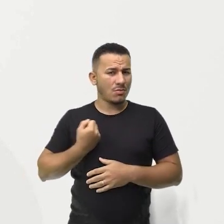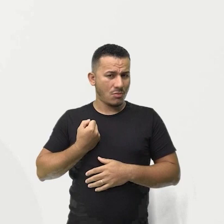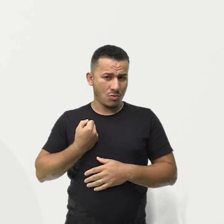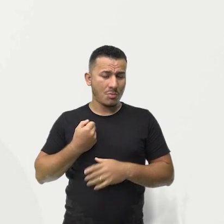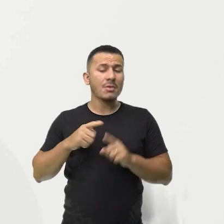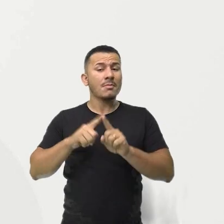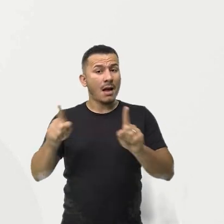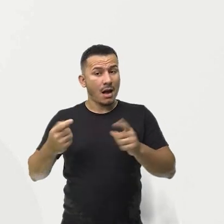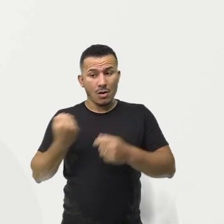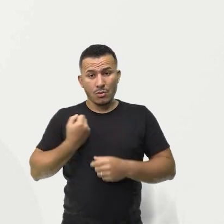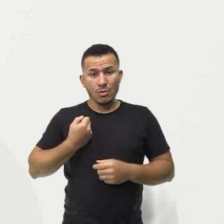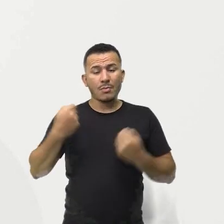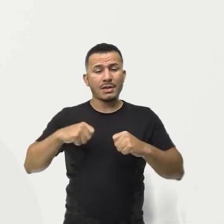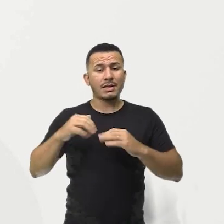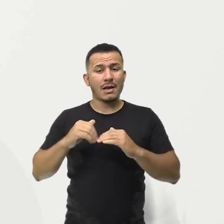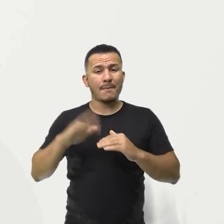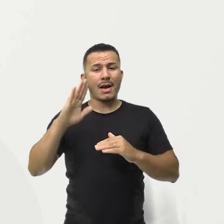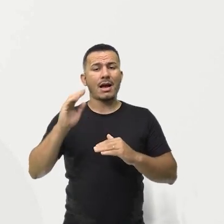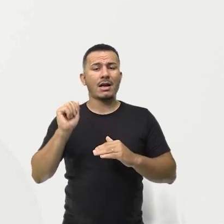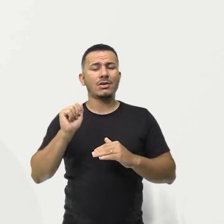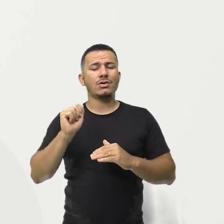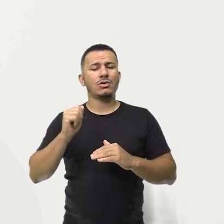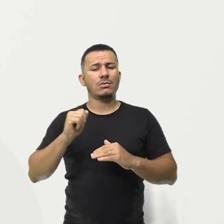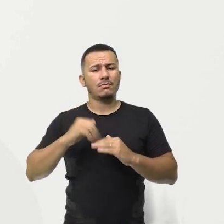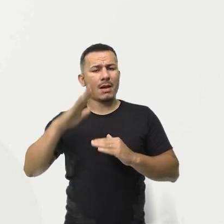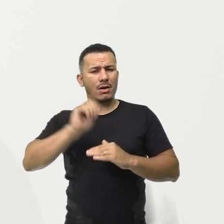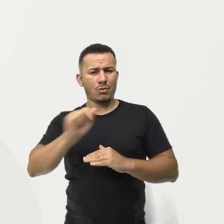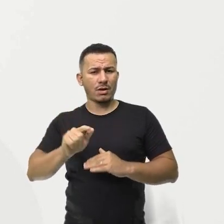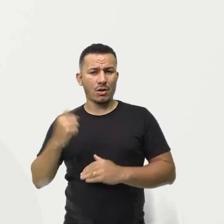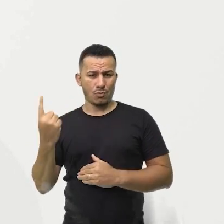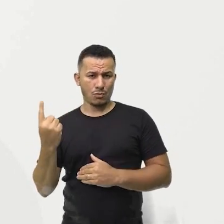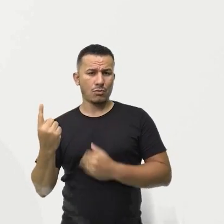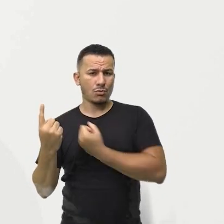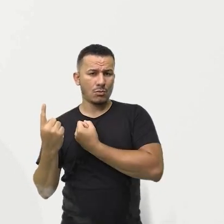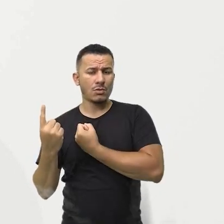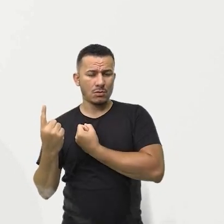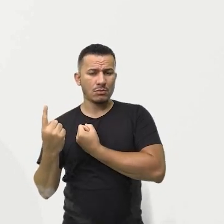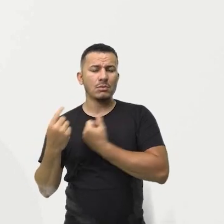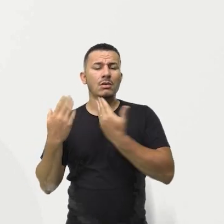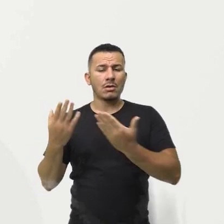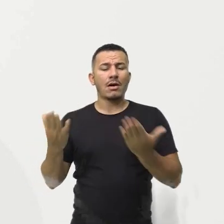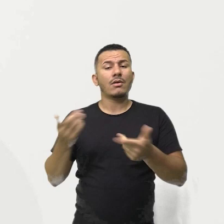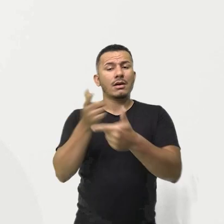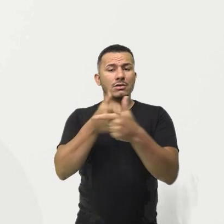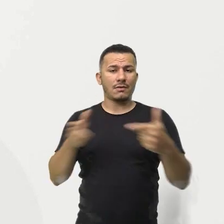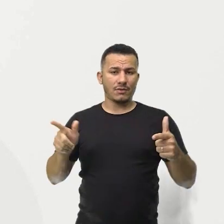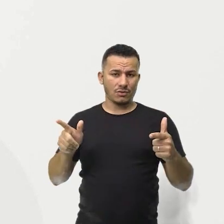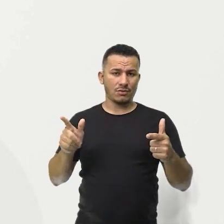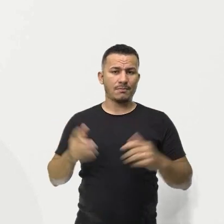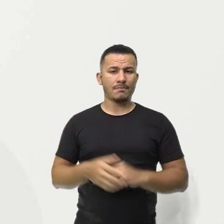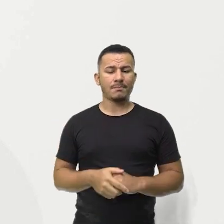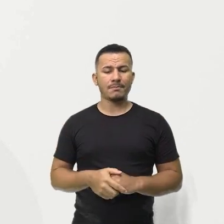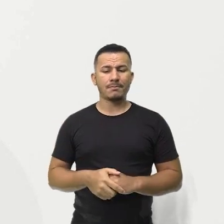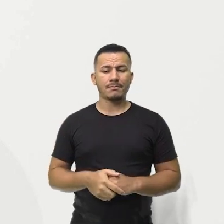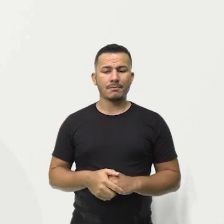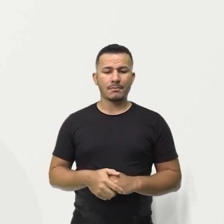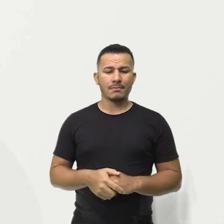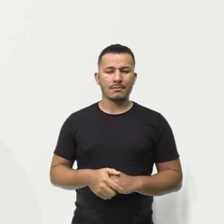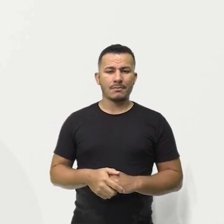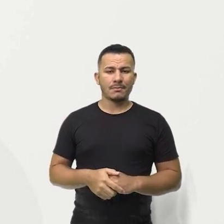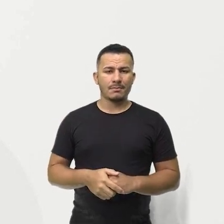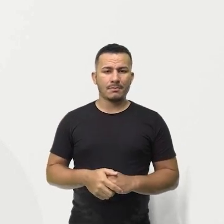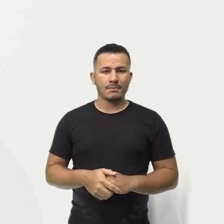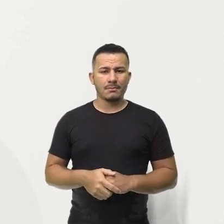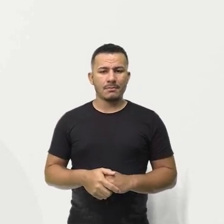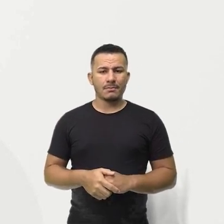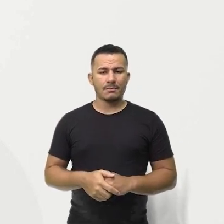dividir todas as coordenadas, ó. Por quanto? Dividir por qualquer número, desde que esse número